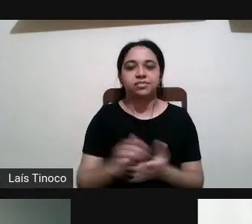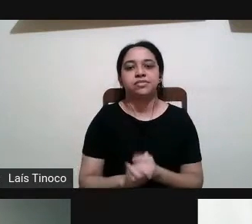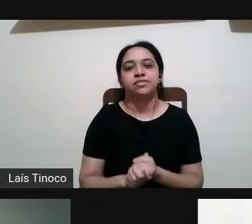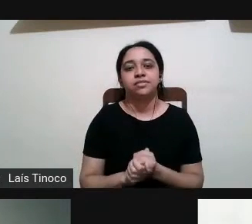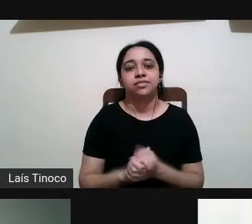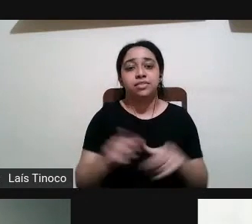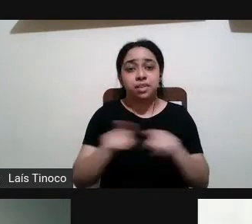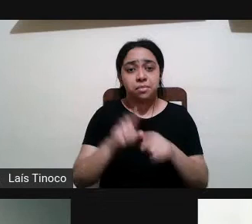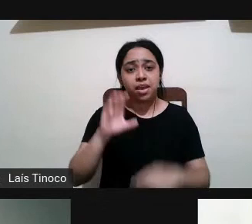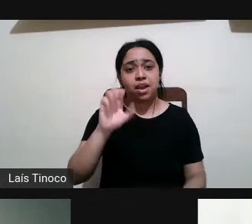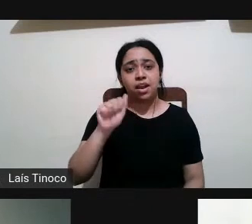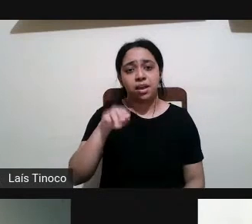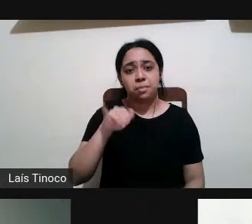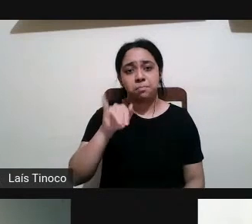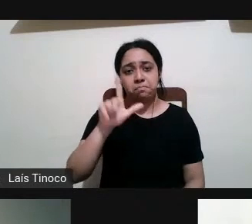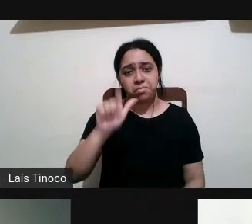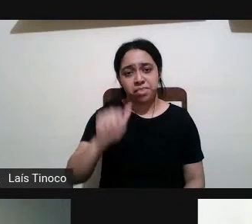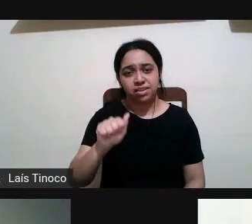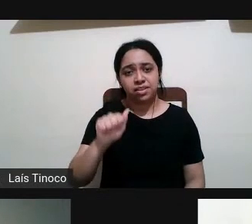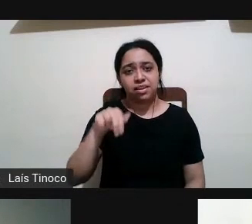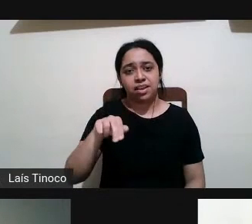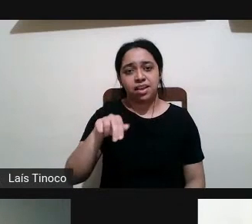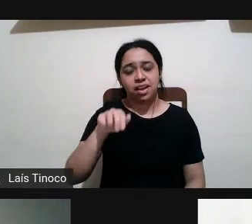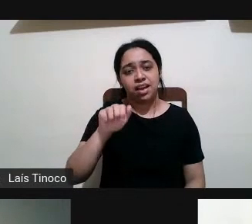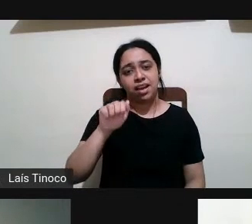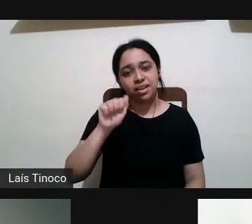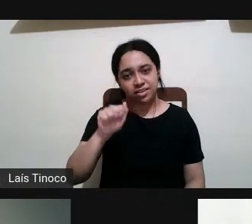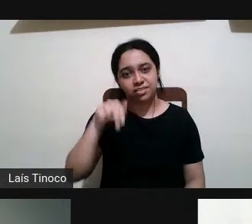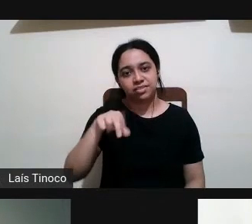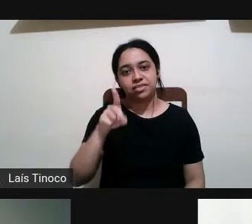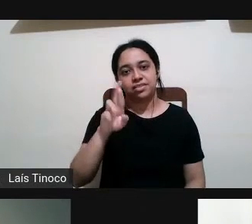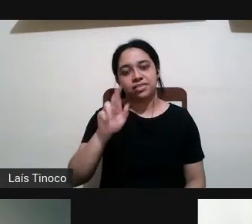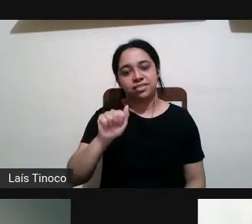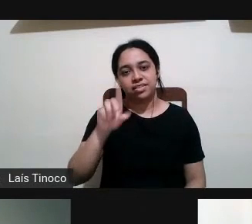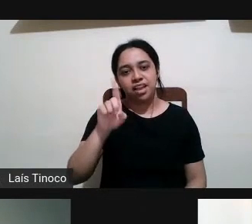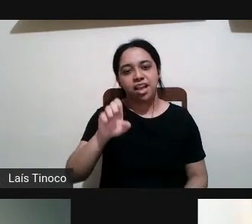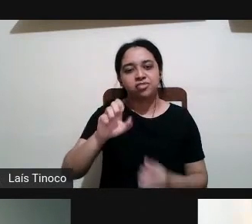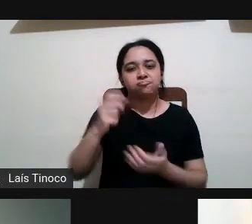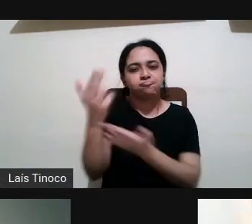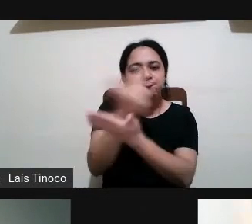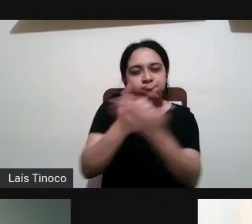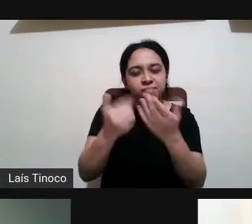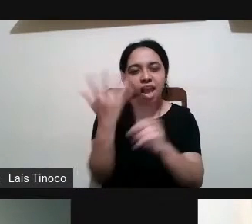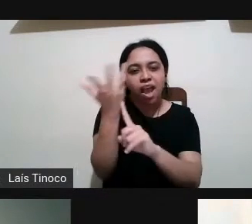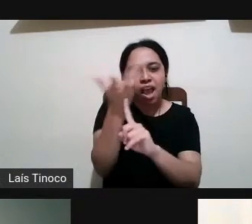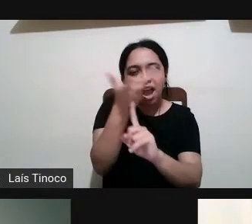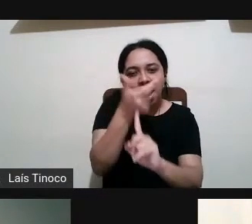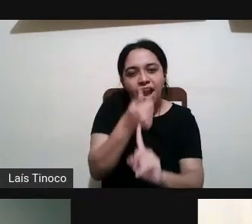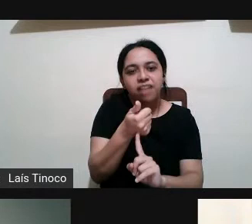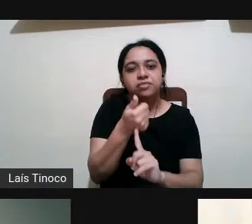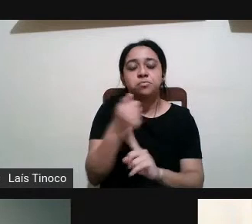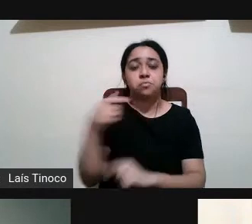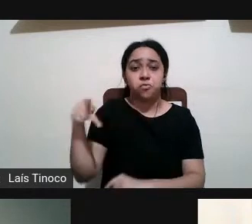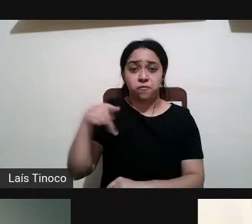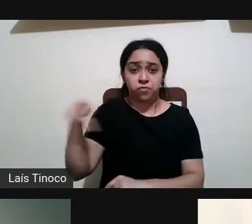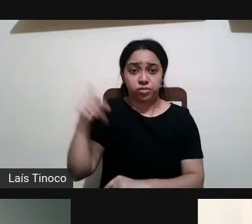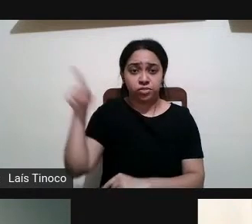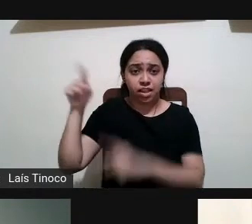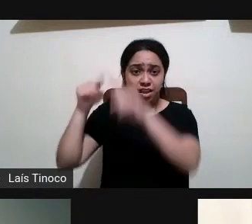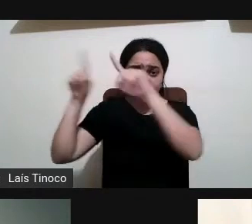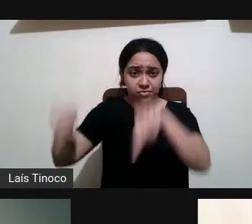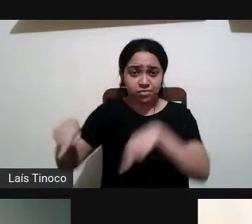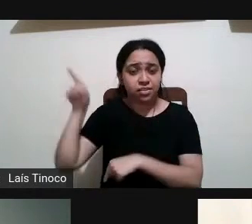arte maravilhosa, professora de design, do IFMA, Campus Monte Castelo, que inclusive está em Portugal